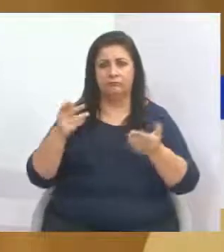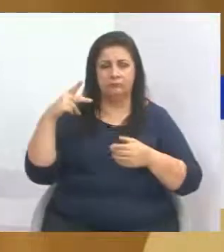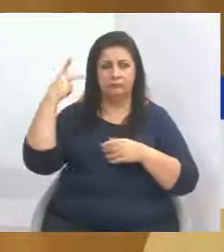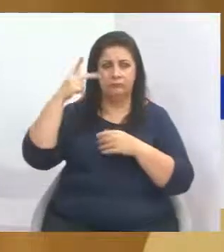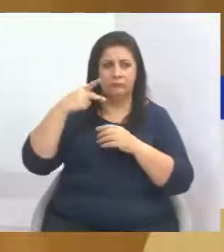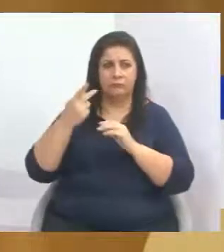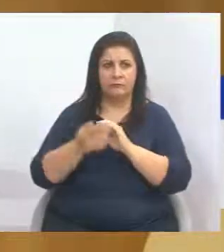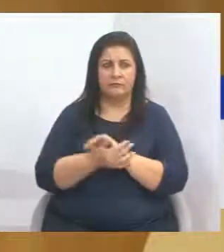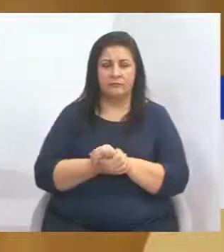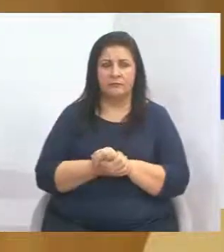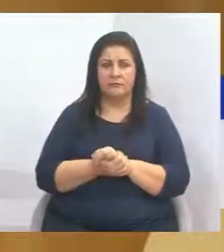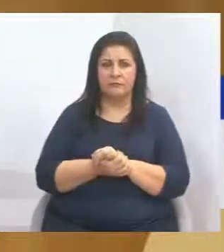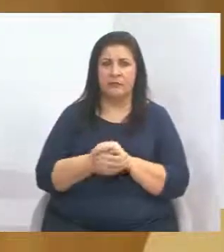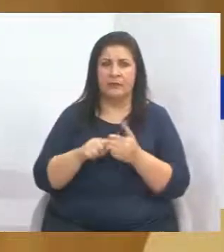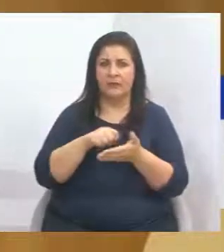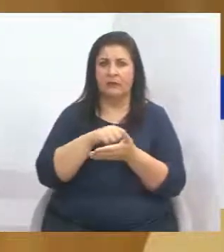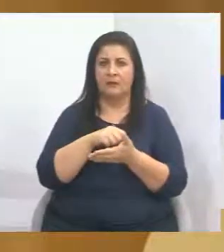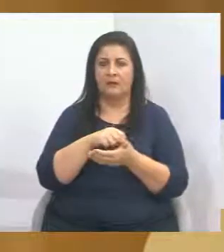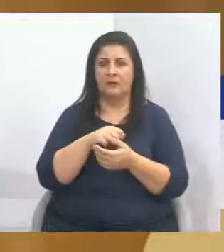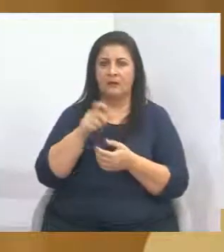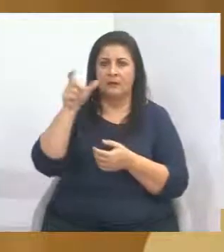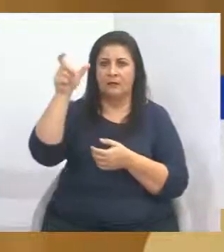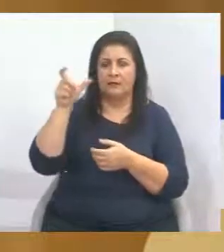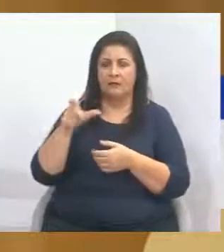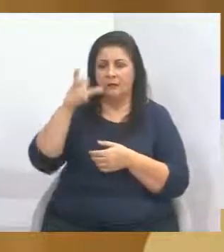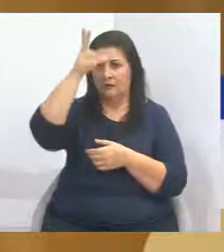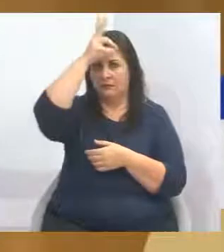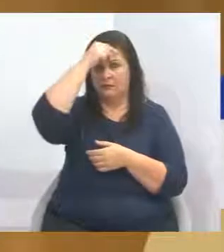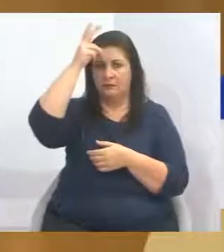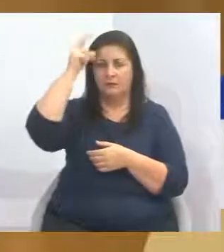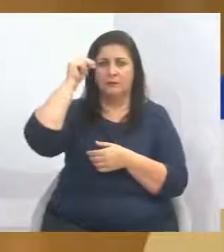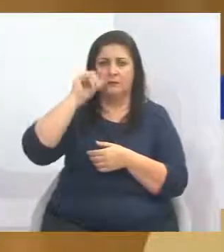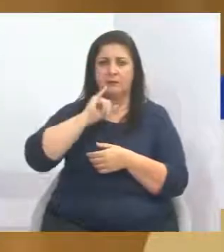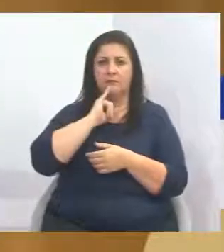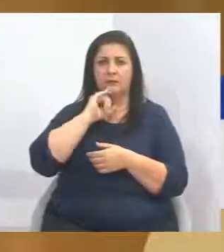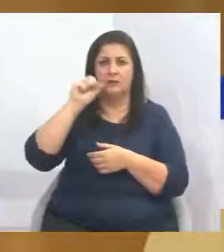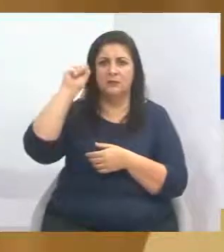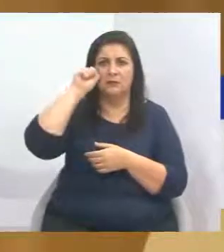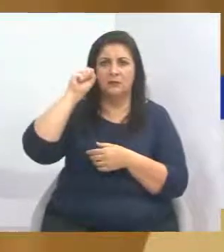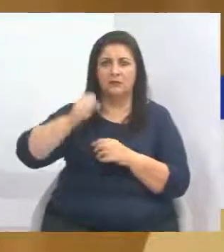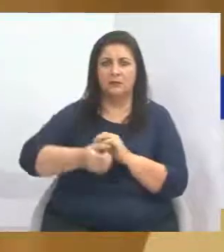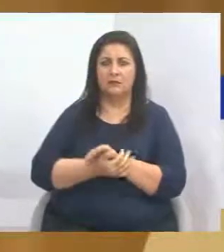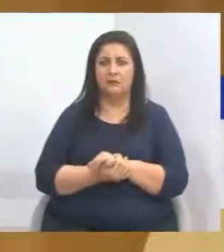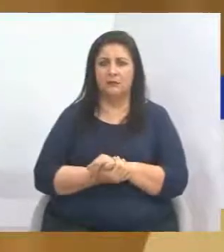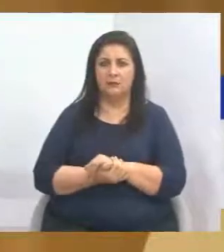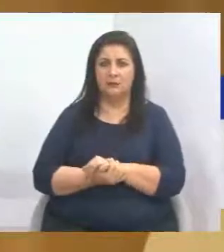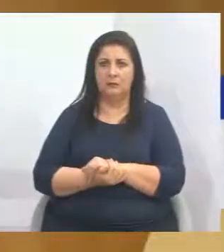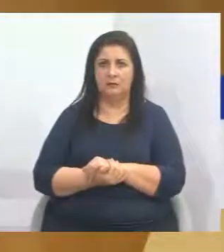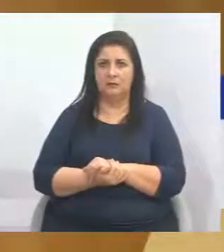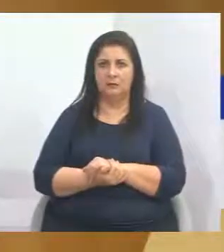vereadores. Assina prefeito Isaías José de Santana.